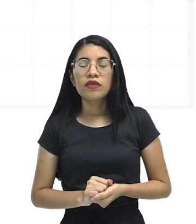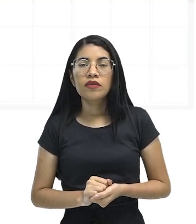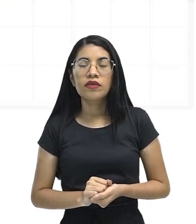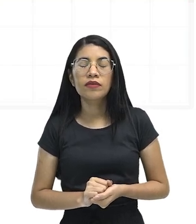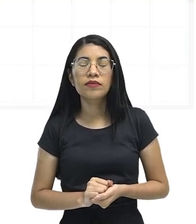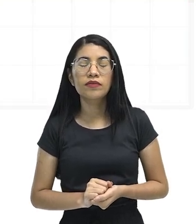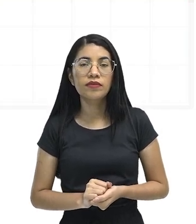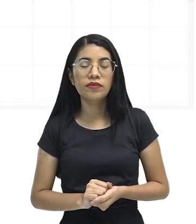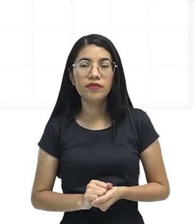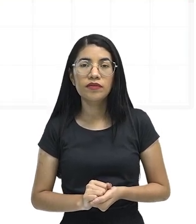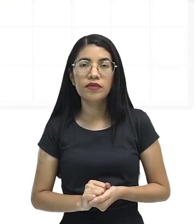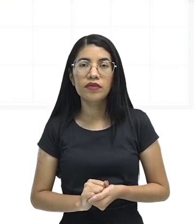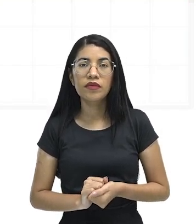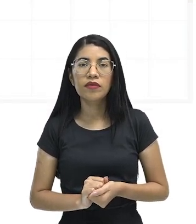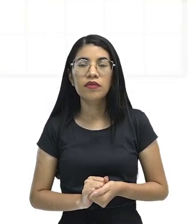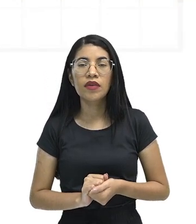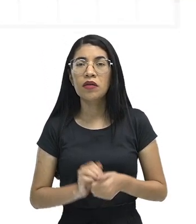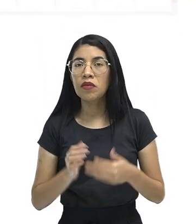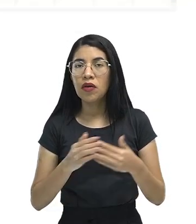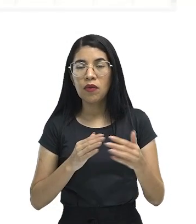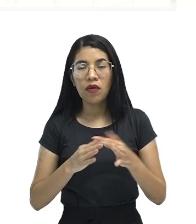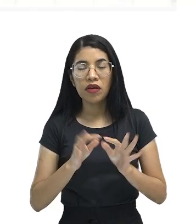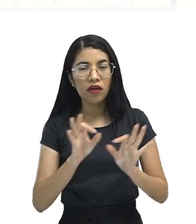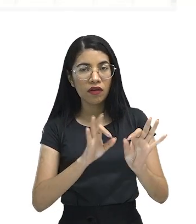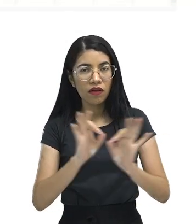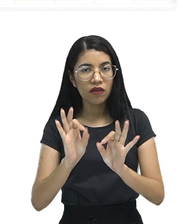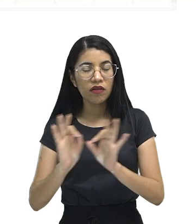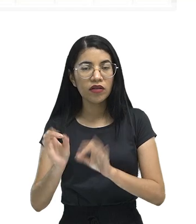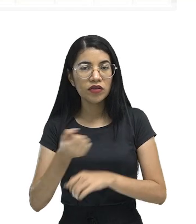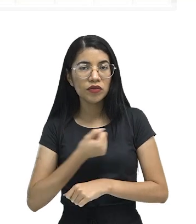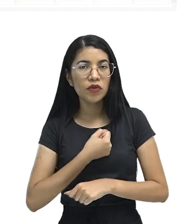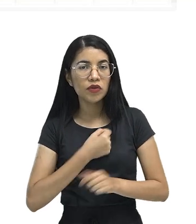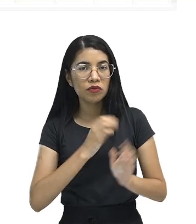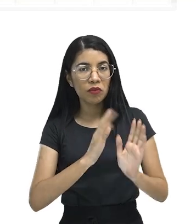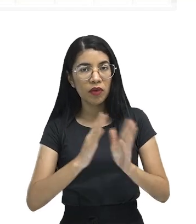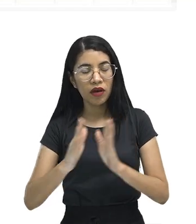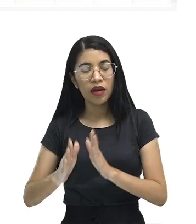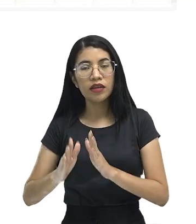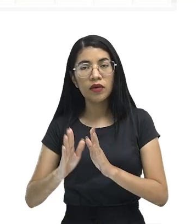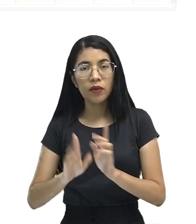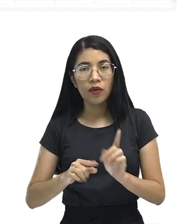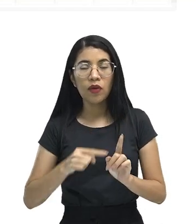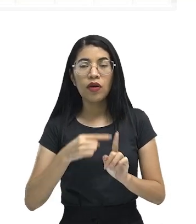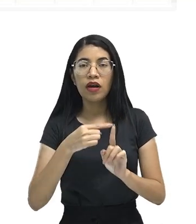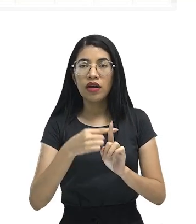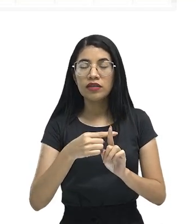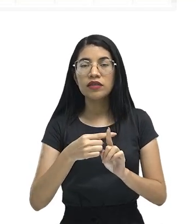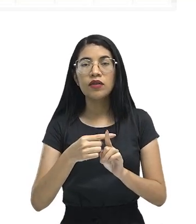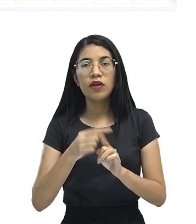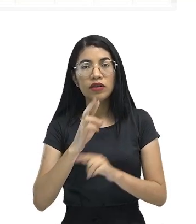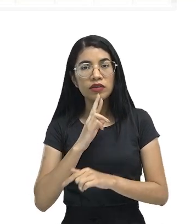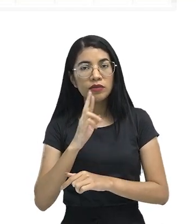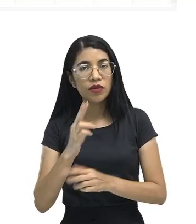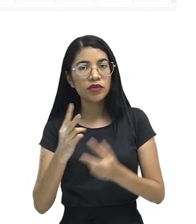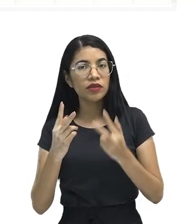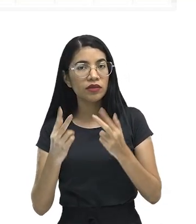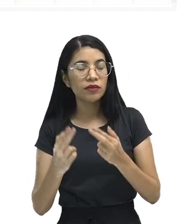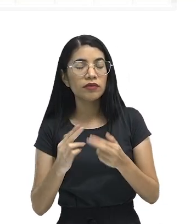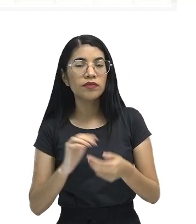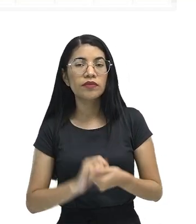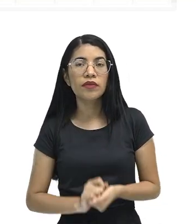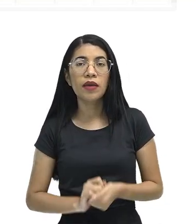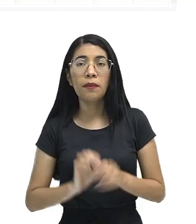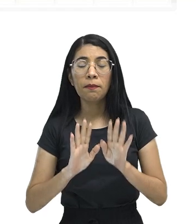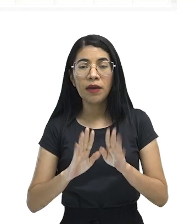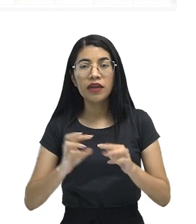independente da posição que os números tiverem, né, o resultado da adição será sempre o mesmo, tá bom? Somente